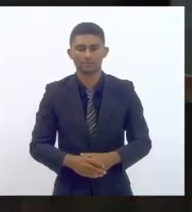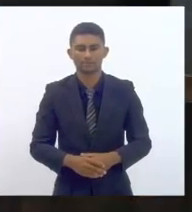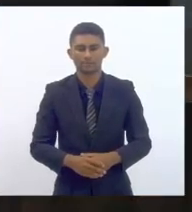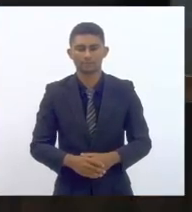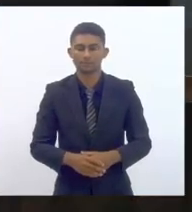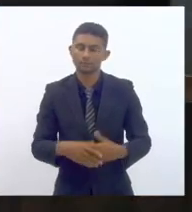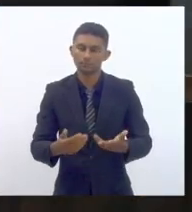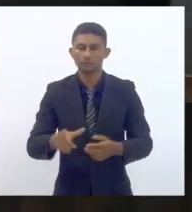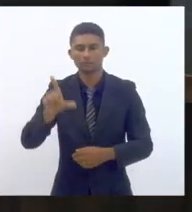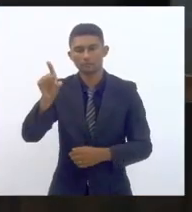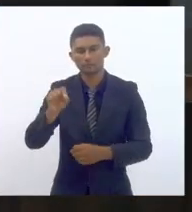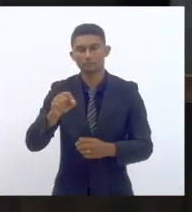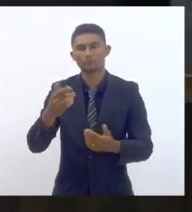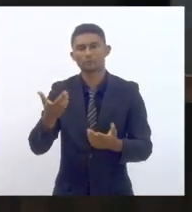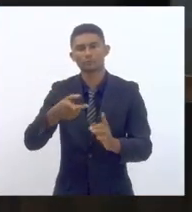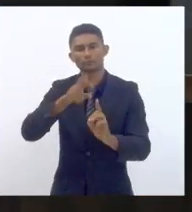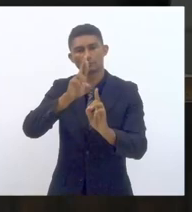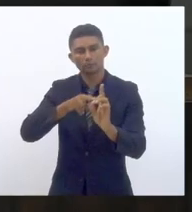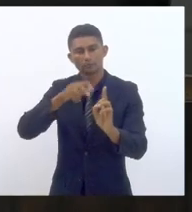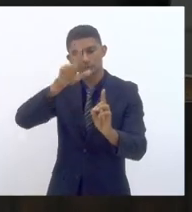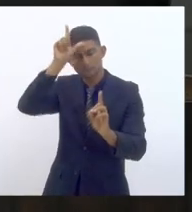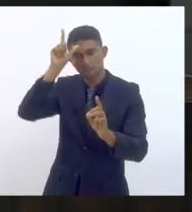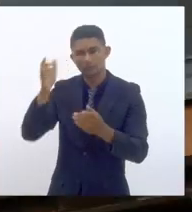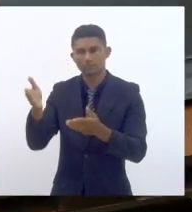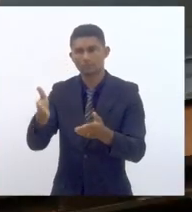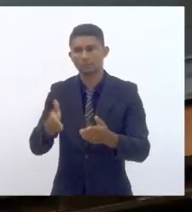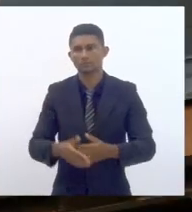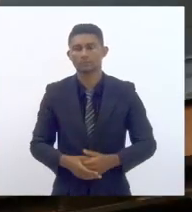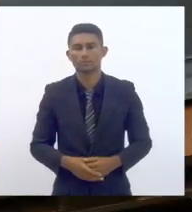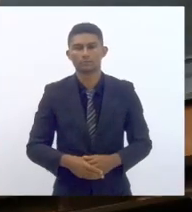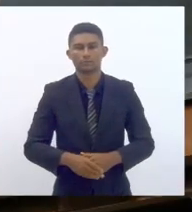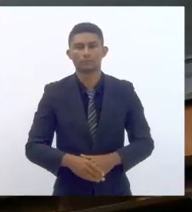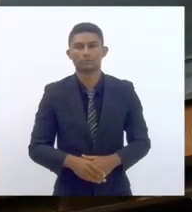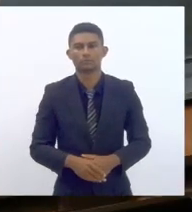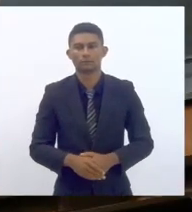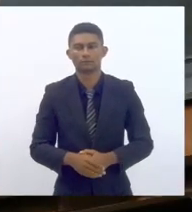Presidência designa relator, deputado Luiz Paulo.